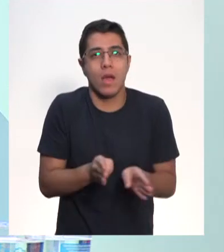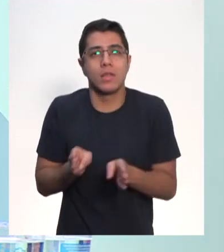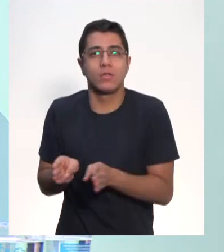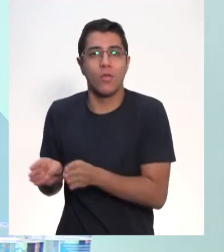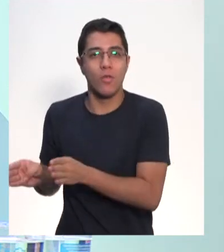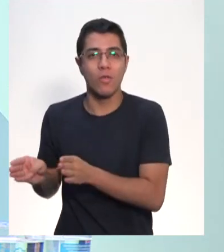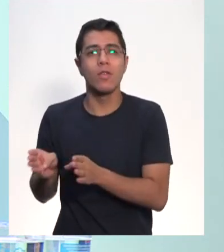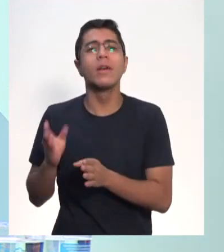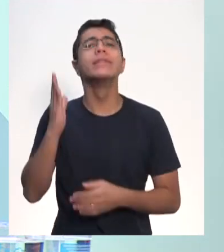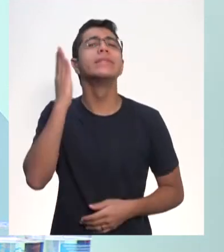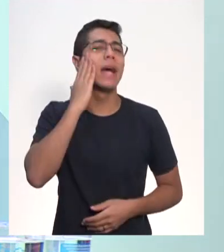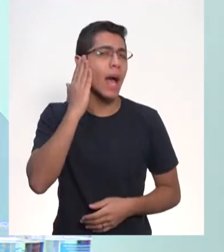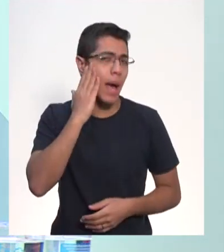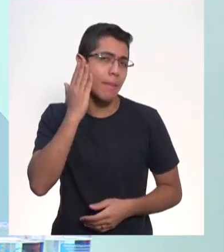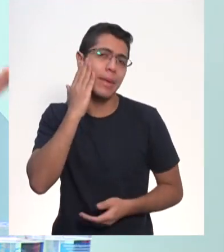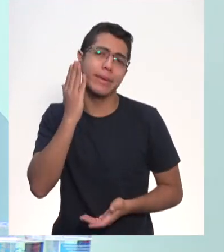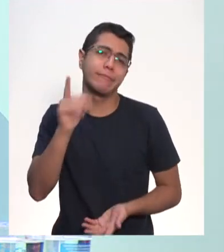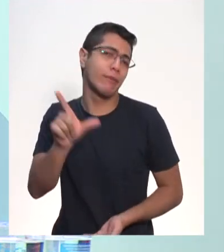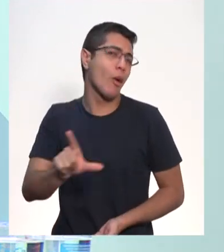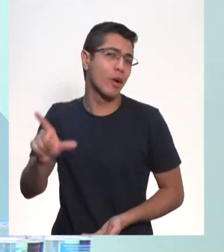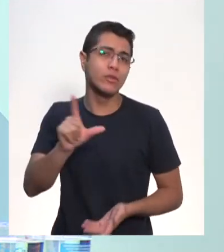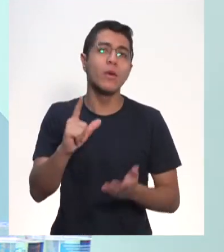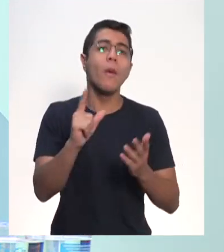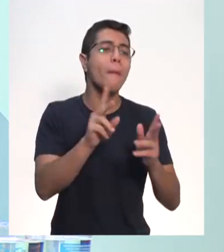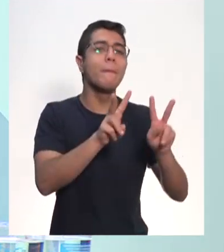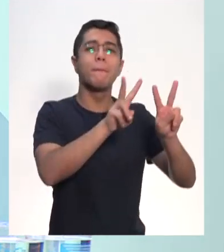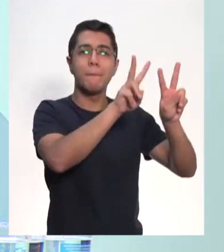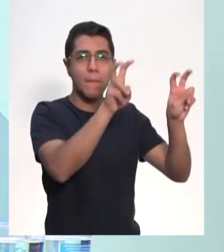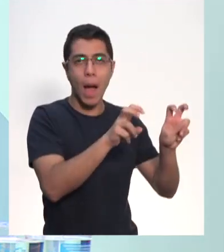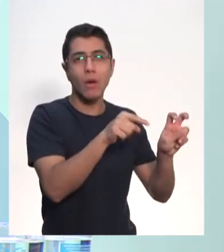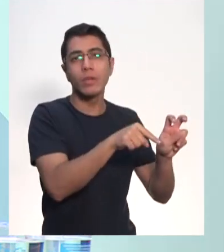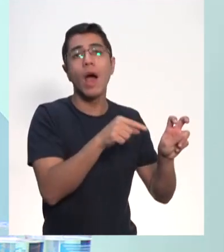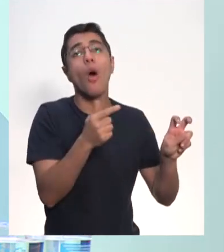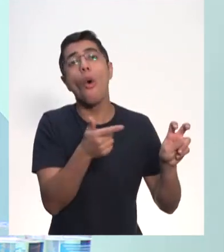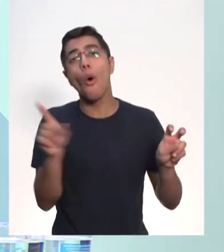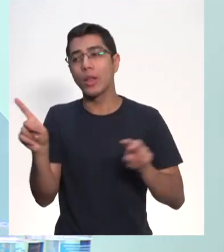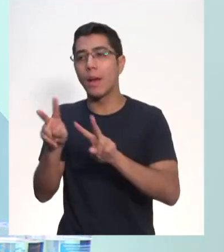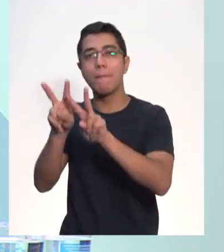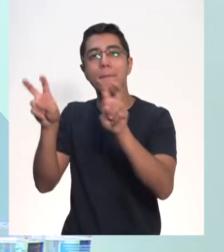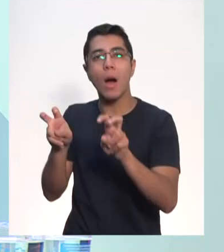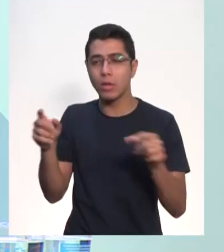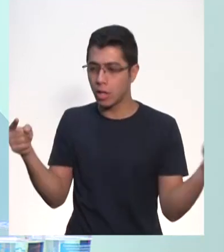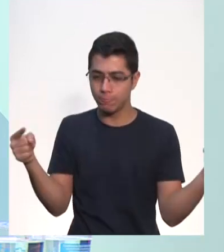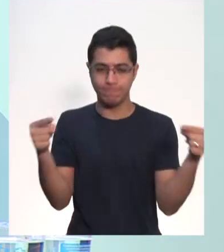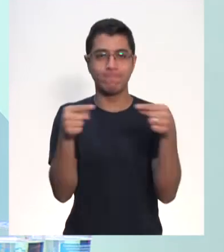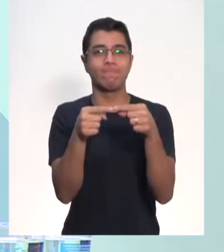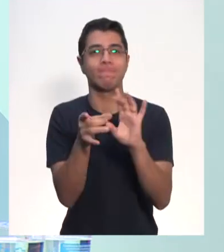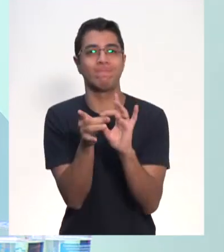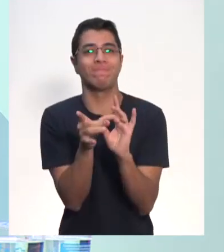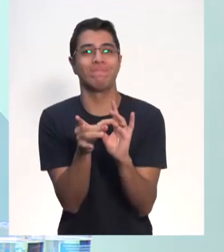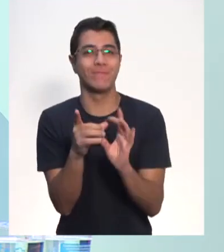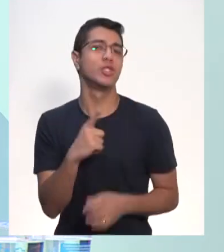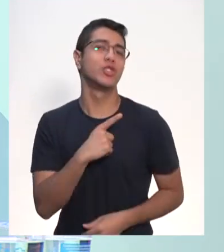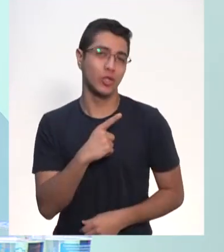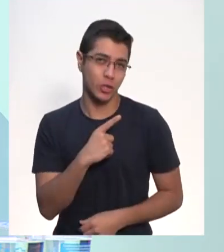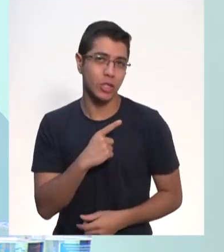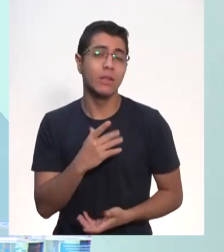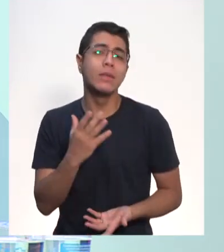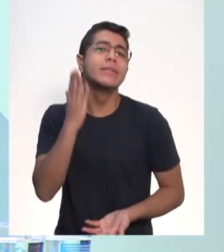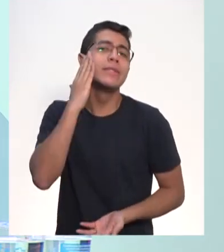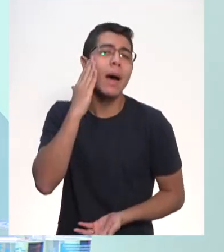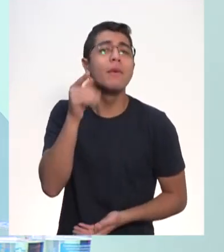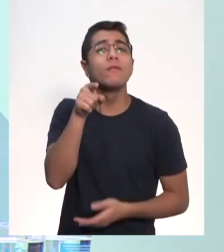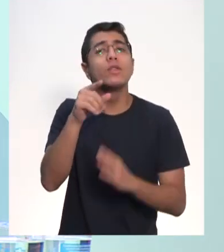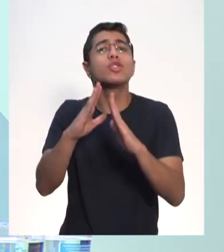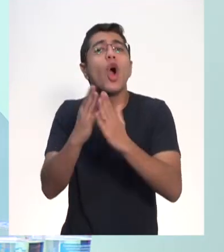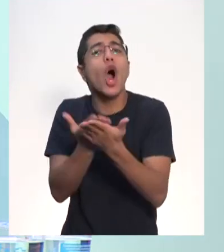elas estão interligadas, a escola também pode propor a sua própria organização, pode estar trabalhando aí com sequências